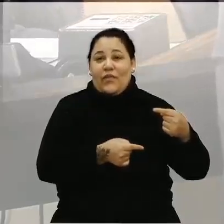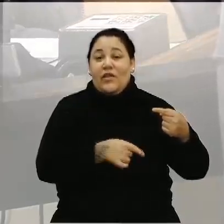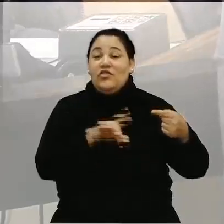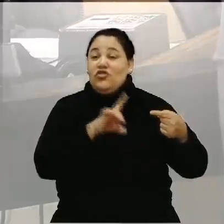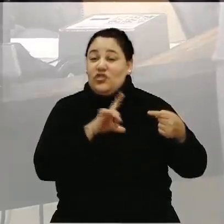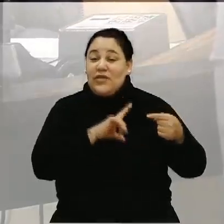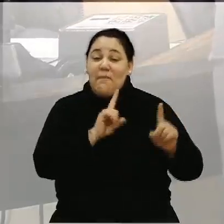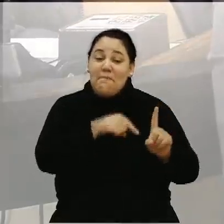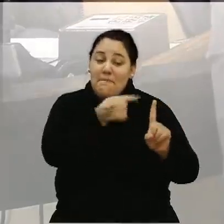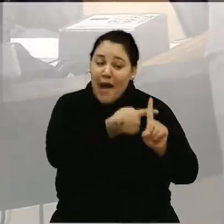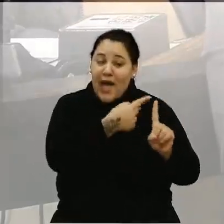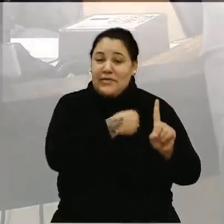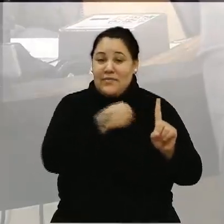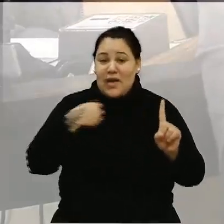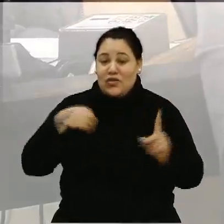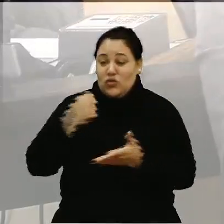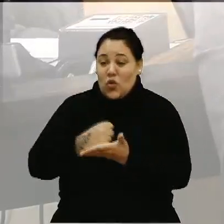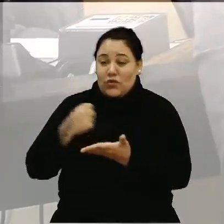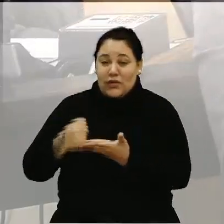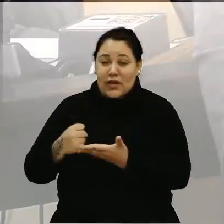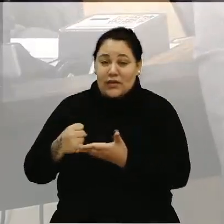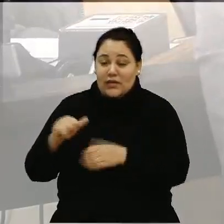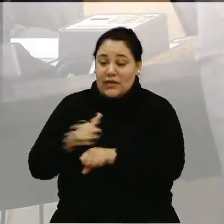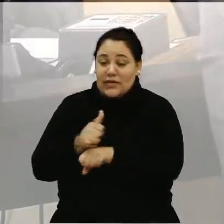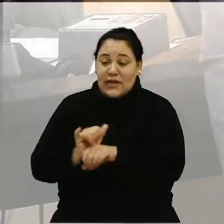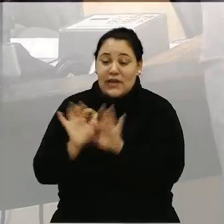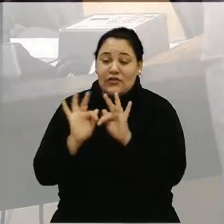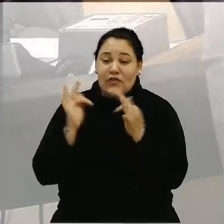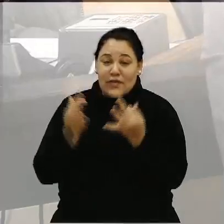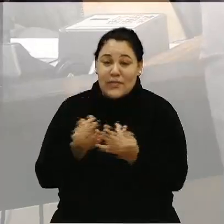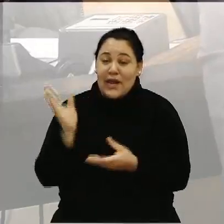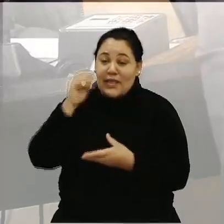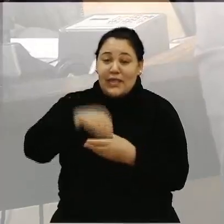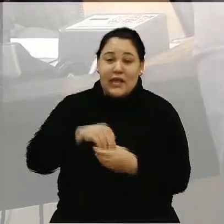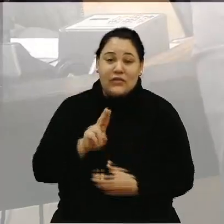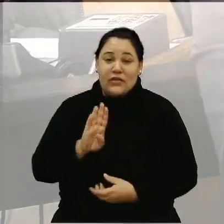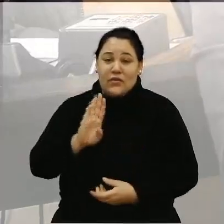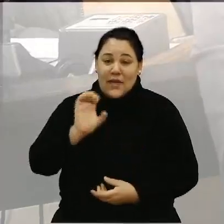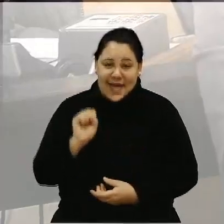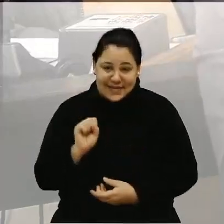mais médicos da estratégia da família nas nossas UBSs,